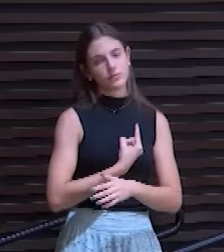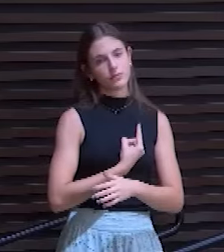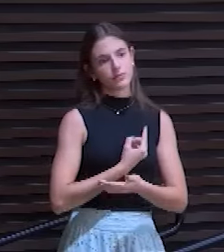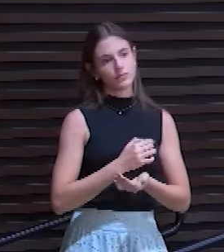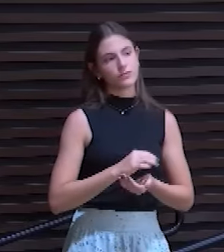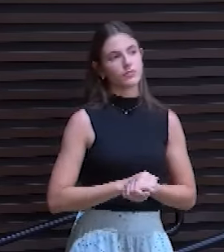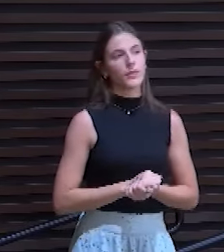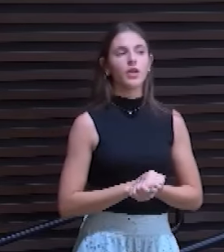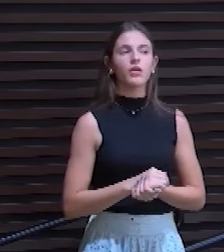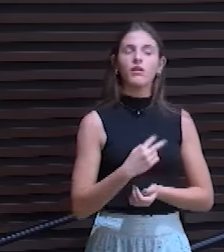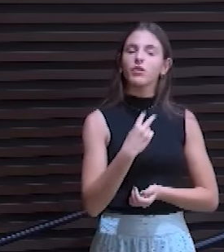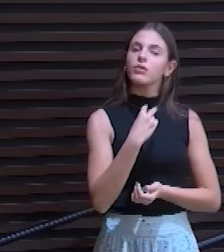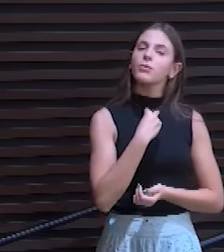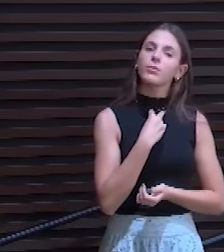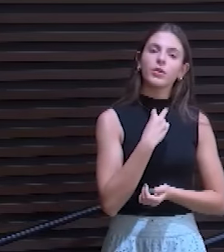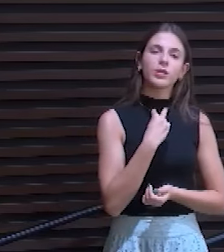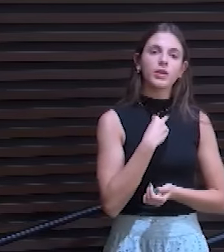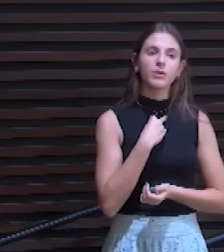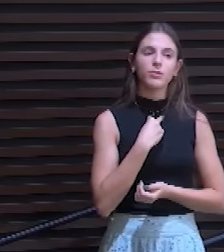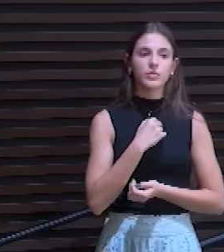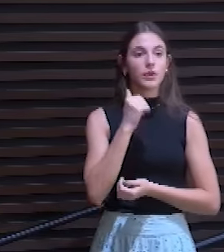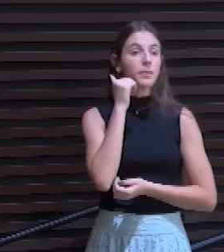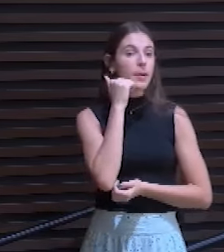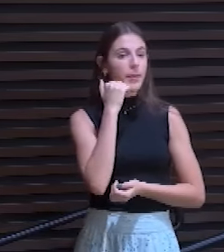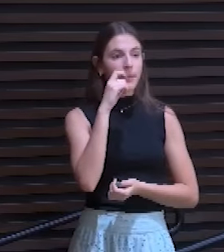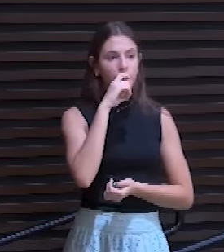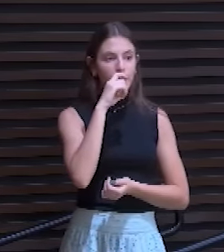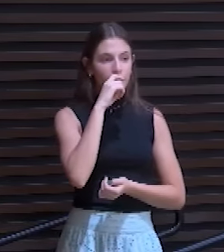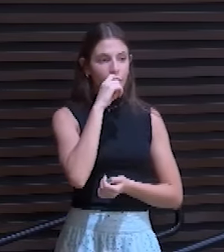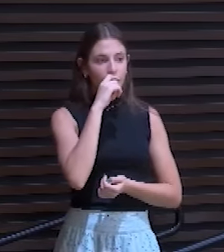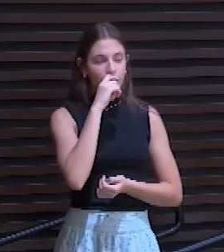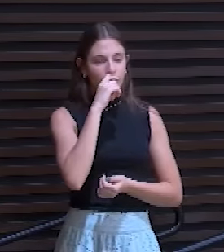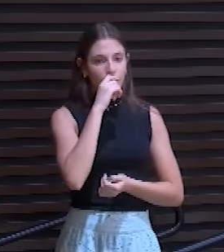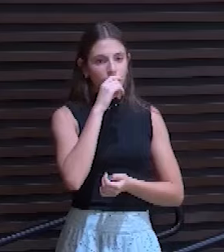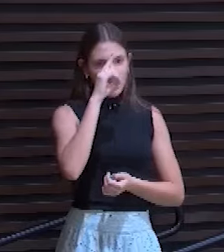Não podemos ser pais proprietários, precisamos ser pais